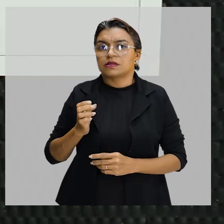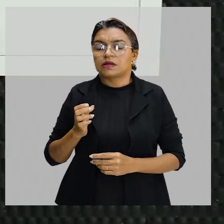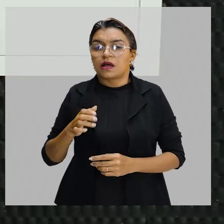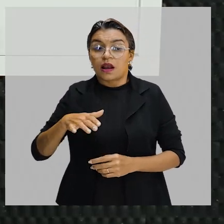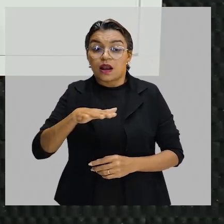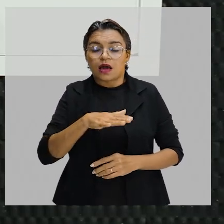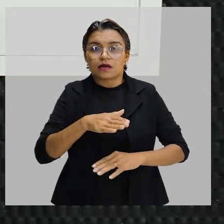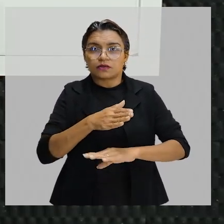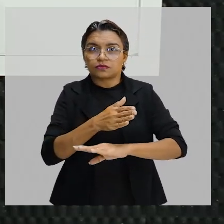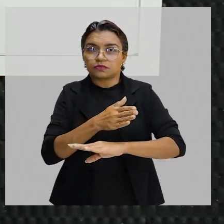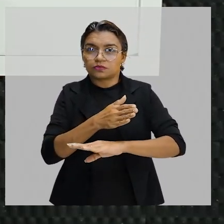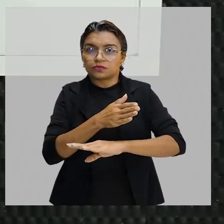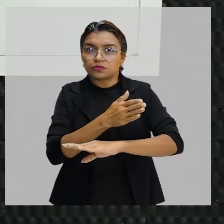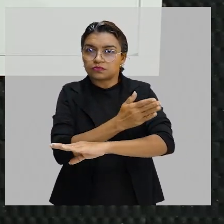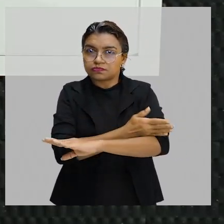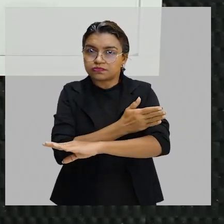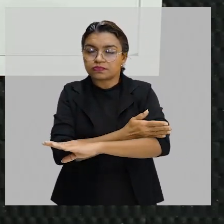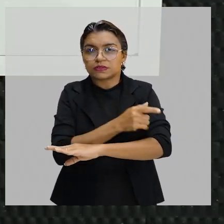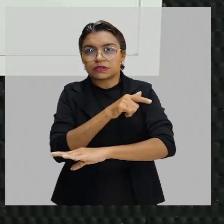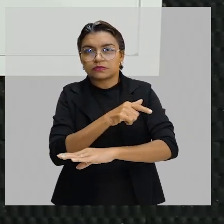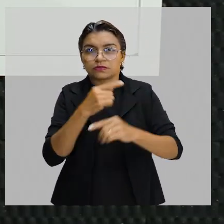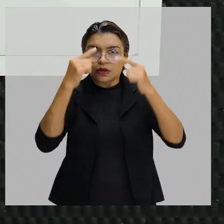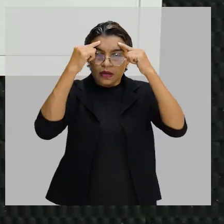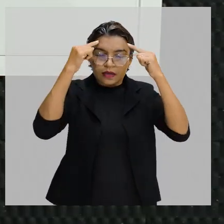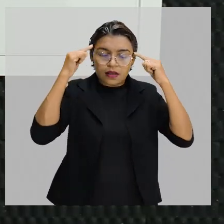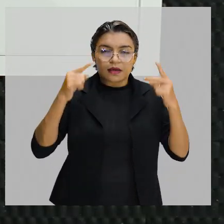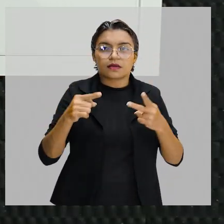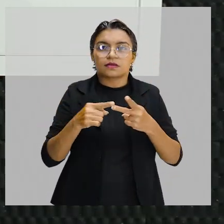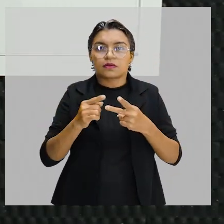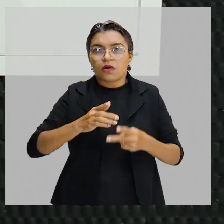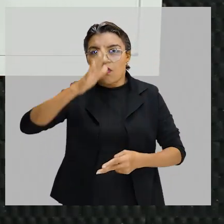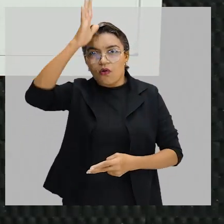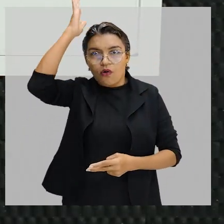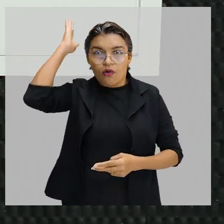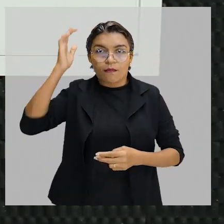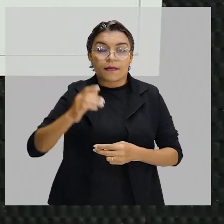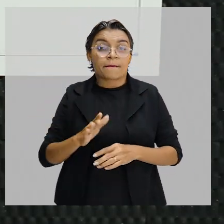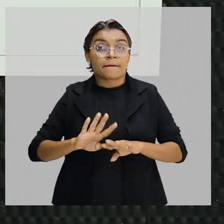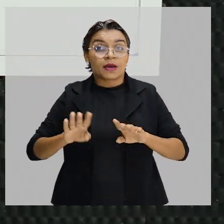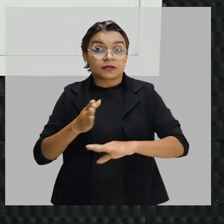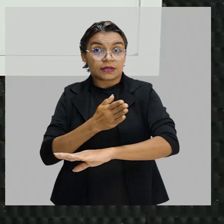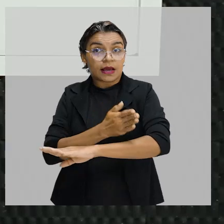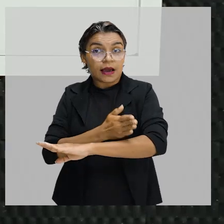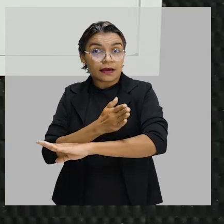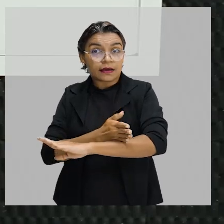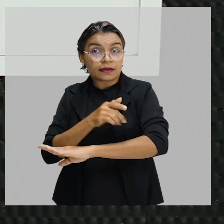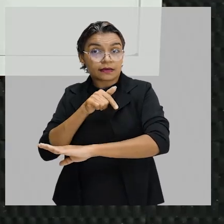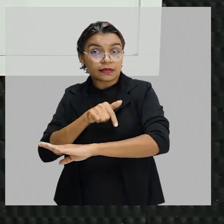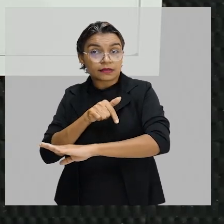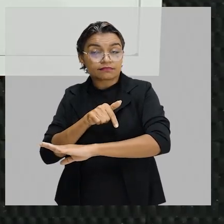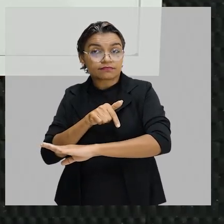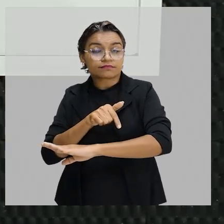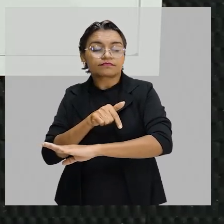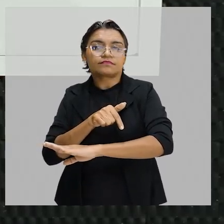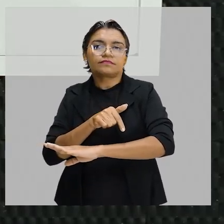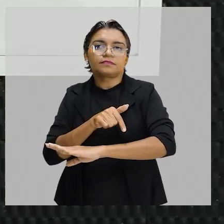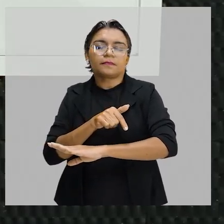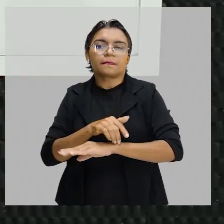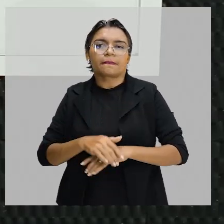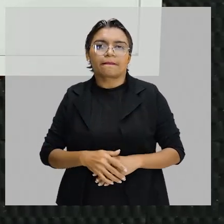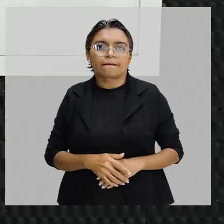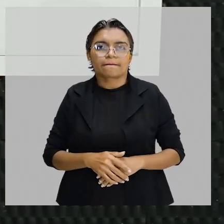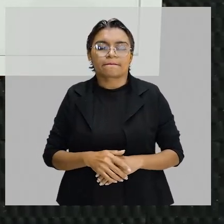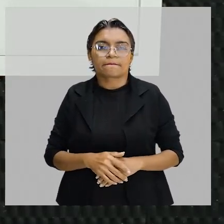antigo, Grécia, Roma, ok? No mundo medieval, lá do sistema feudal, a posse